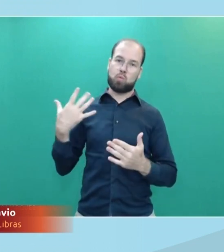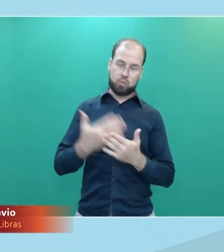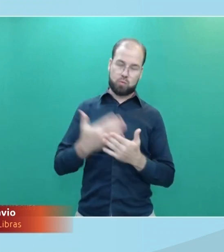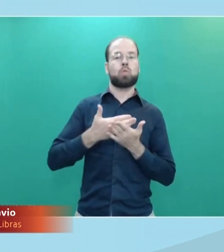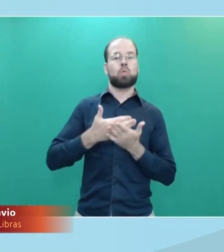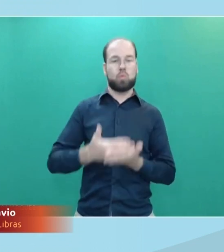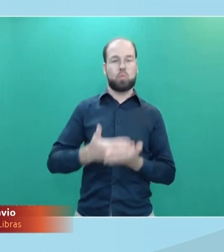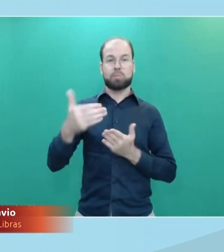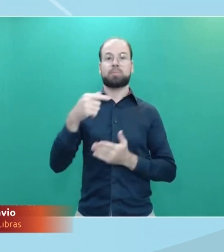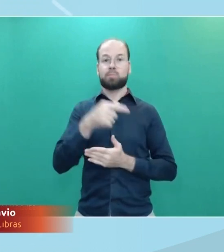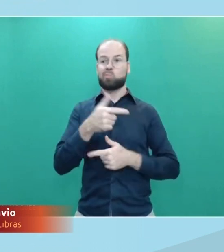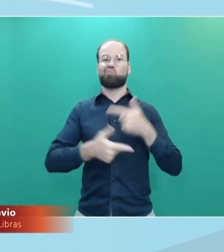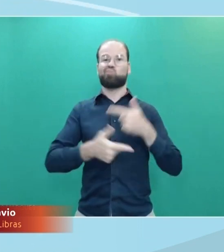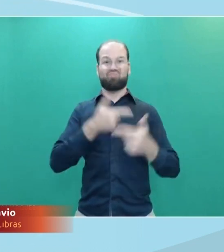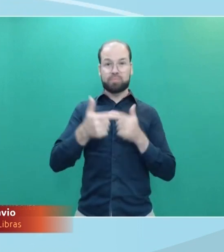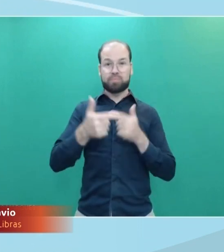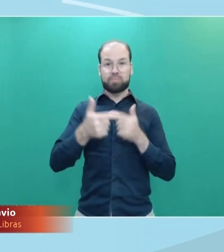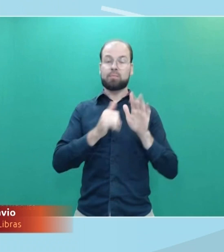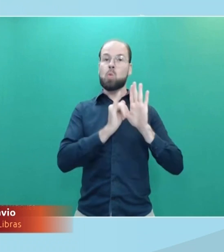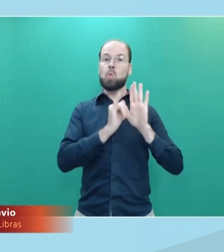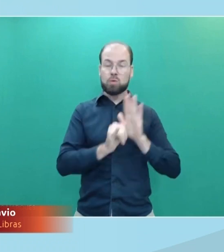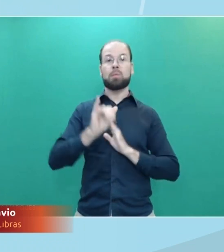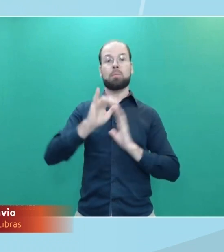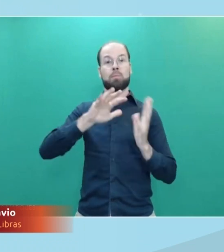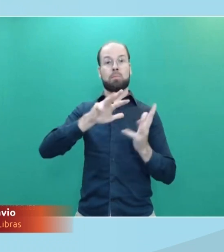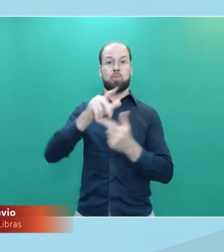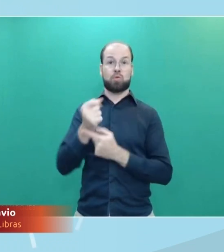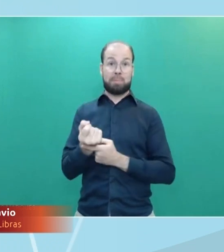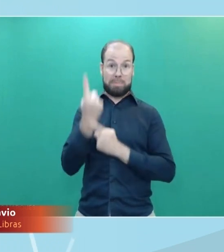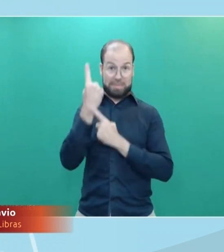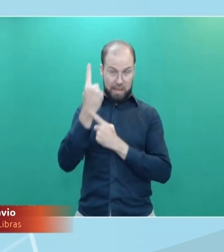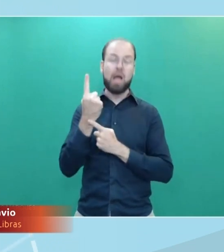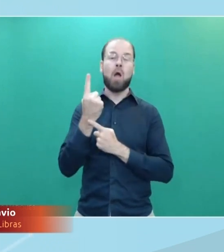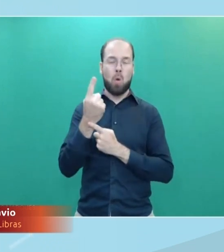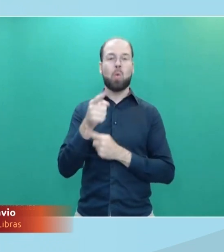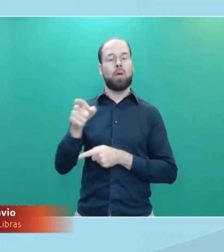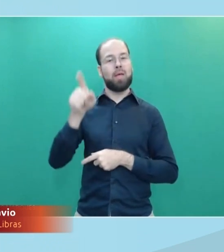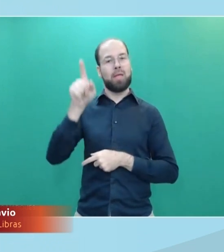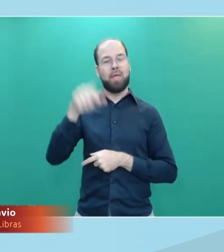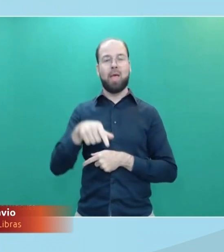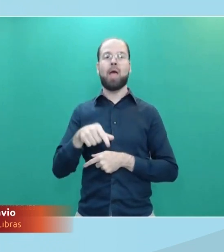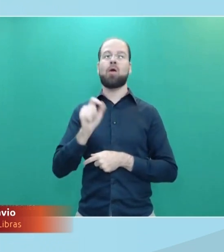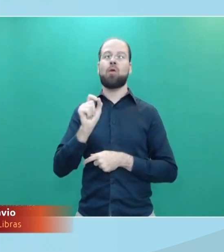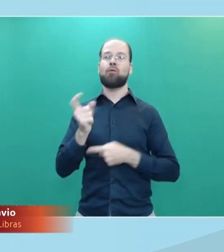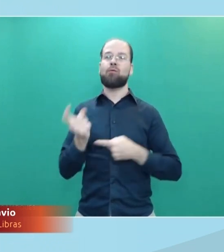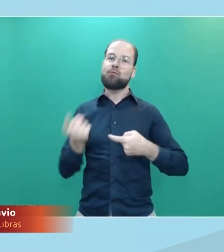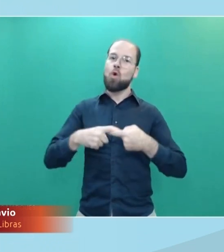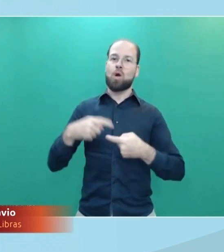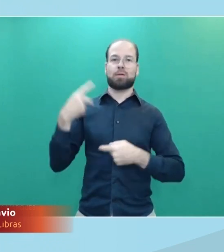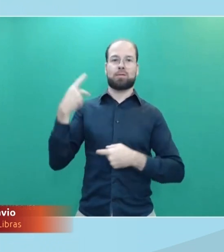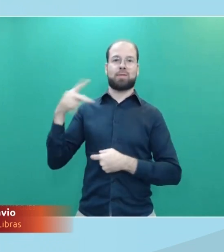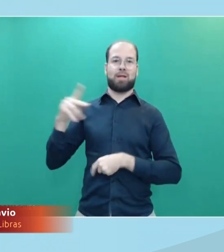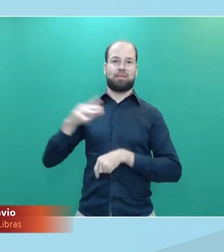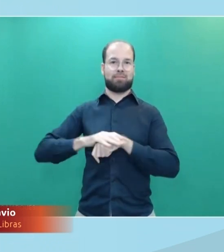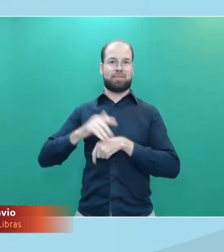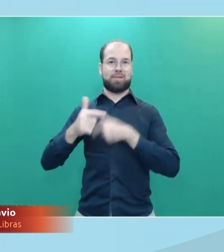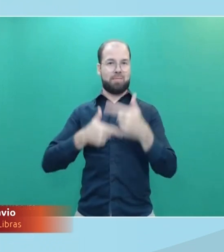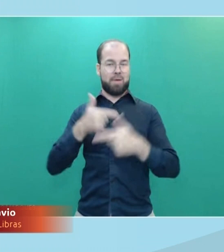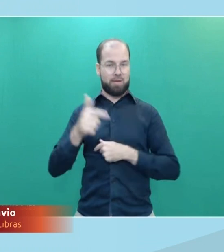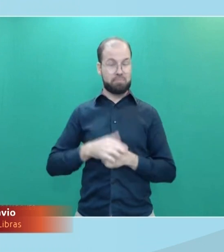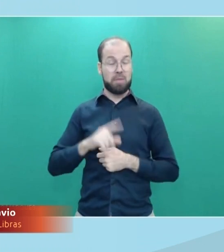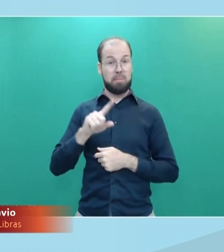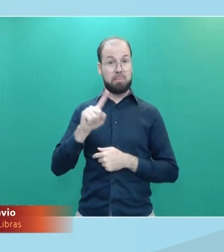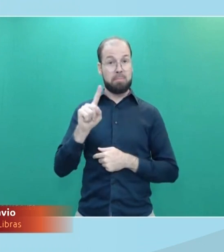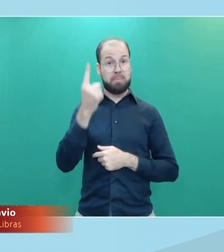do Crônicas de um Mundo Bizarro, é a partir dessa retomada desses trabalhos. E essa é a primeira